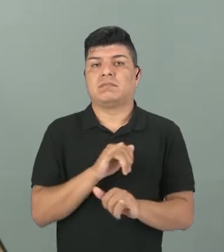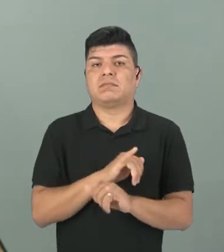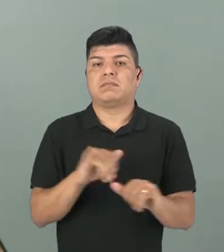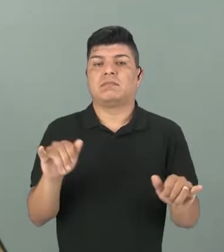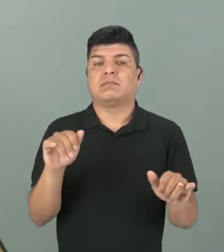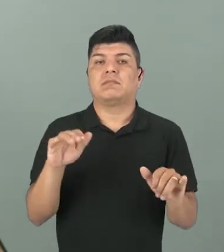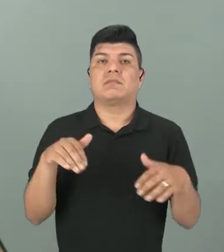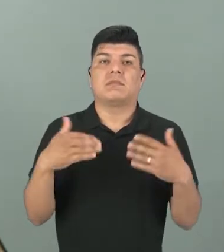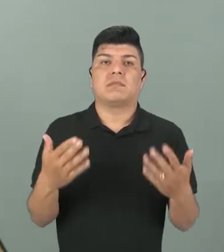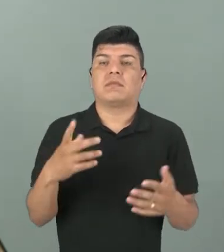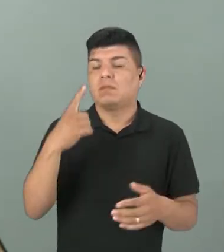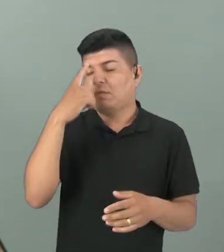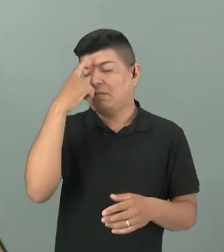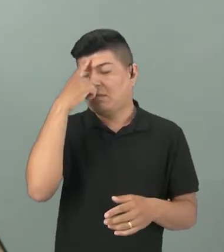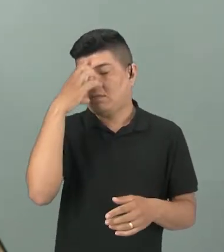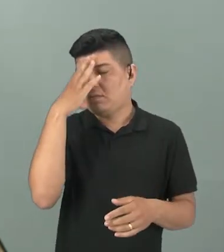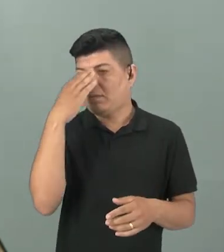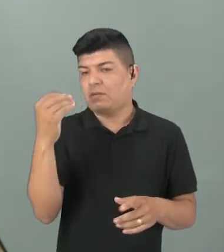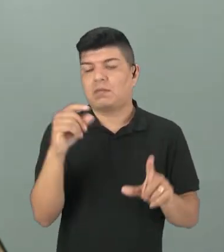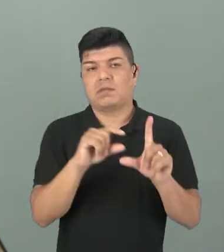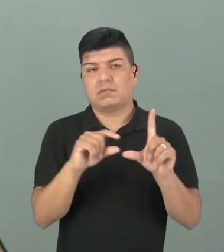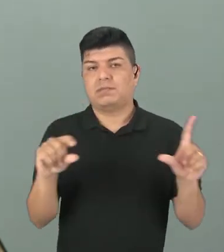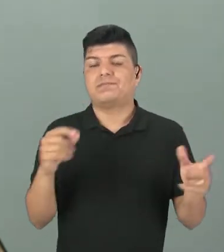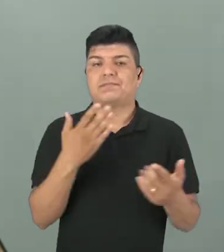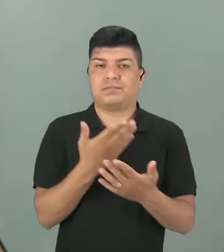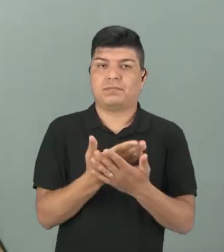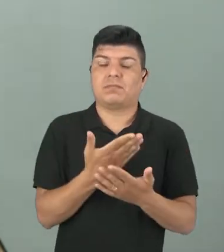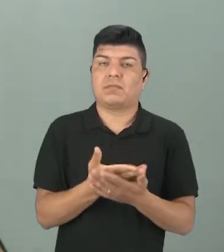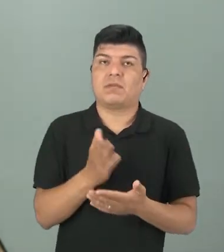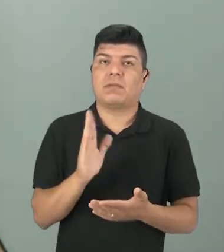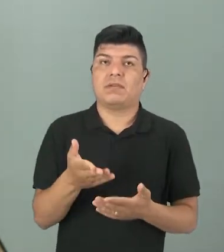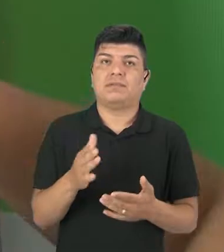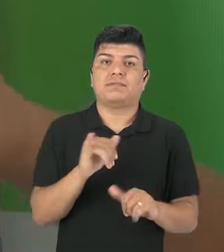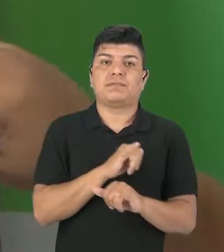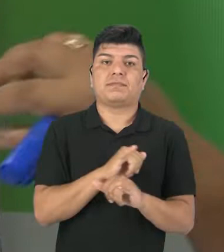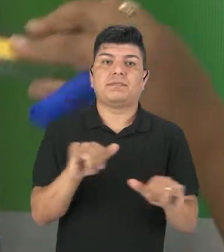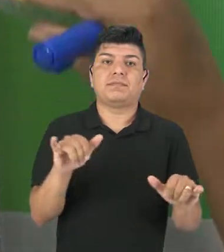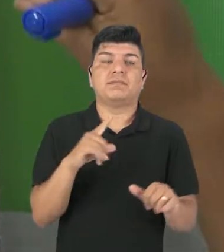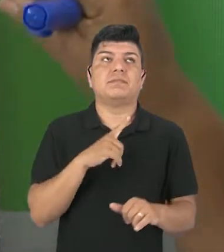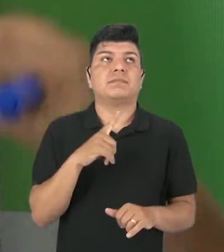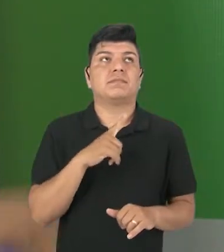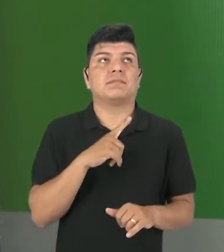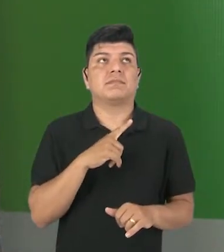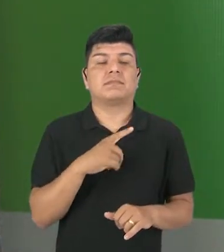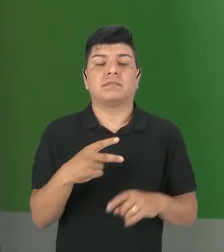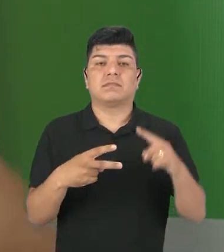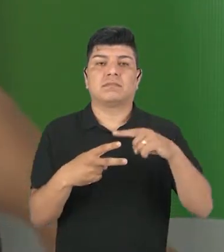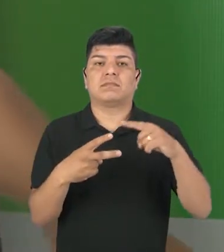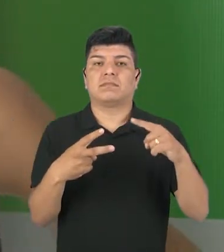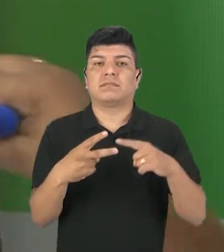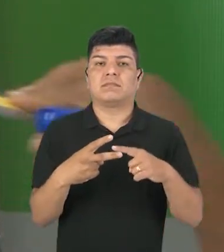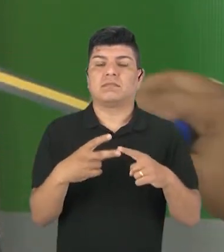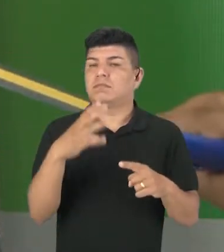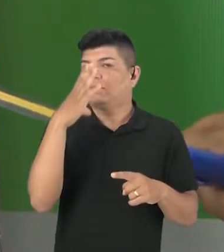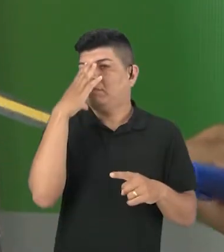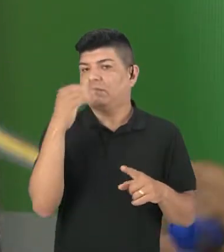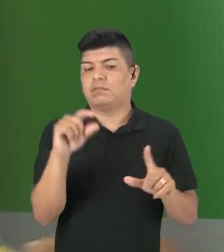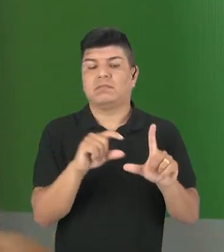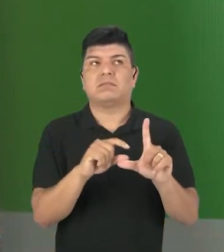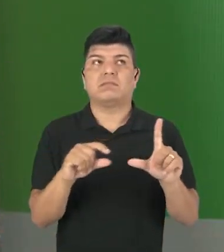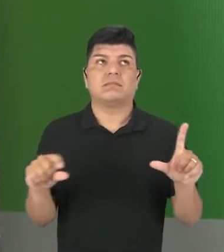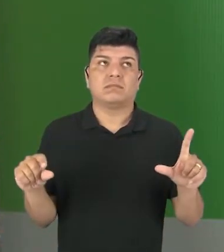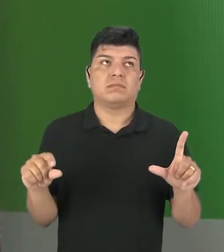notícia é a fotolegenda, que nós já estudamos. E aqui nessa notícia nós temos duas